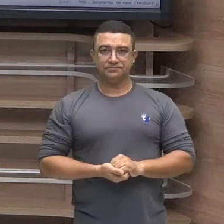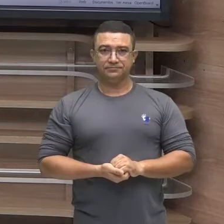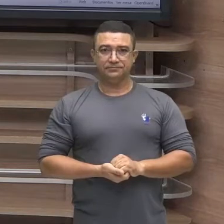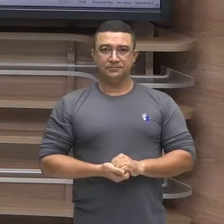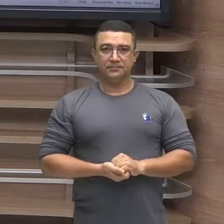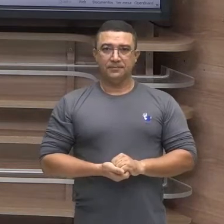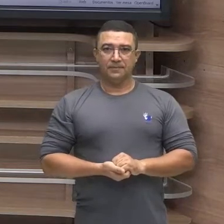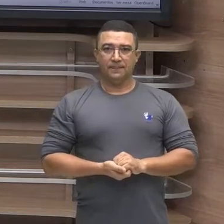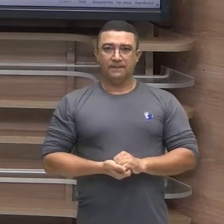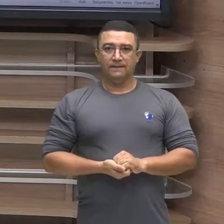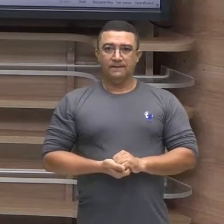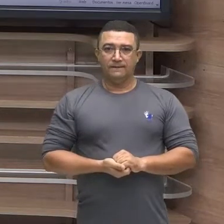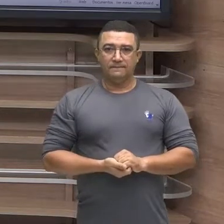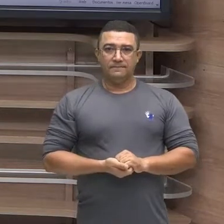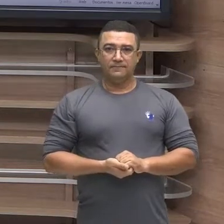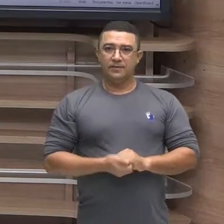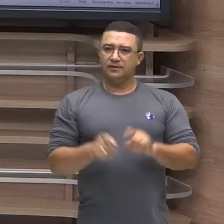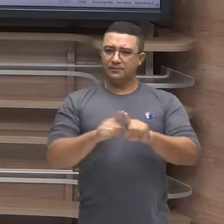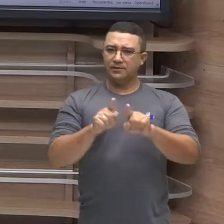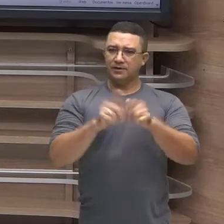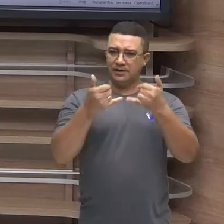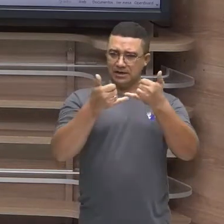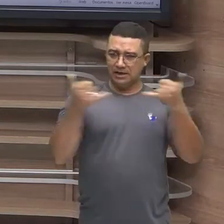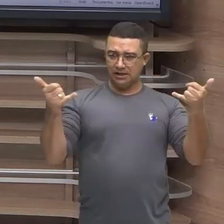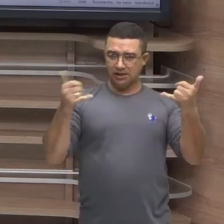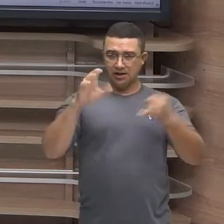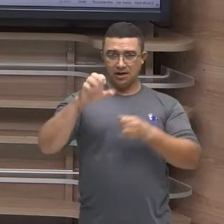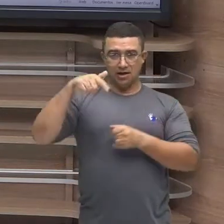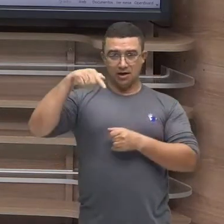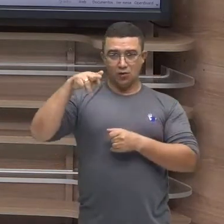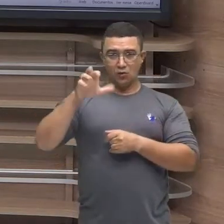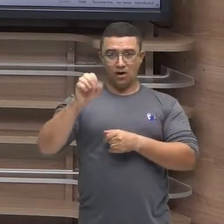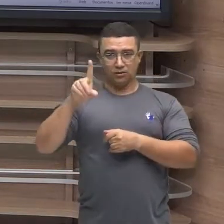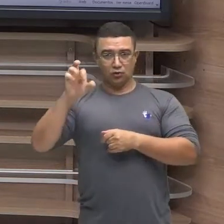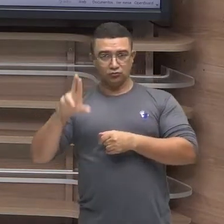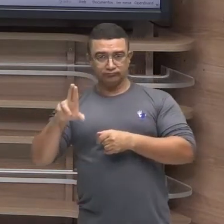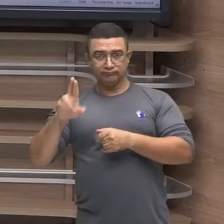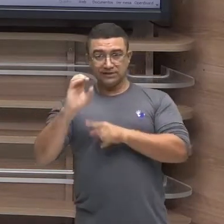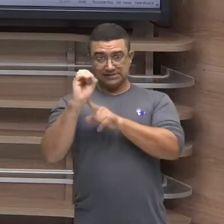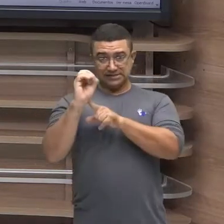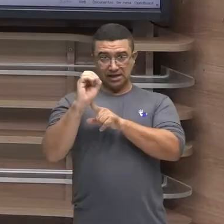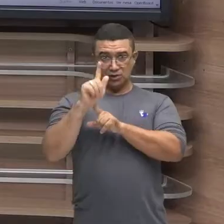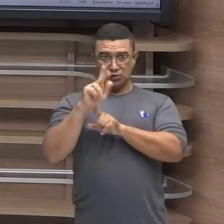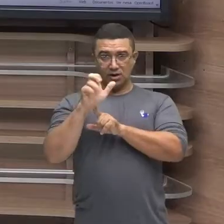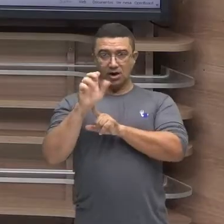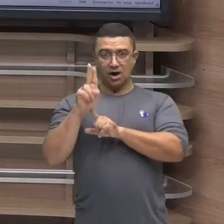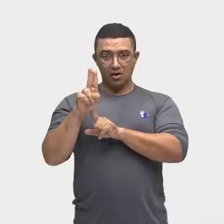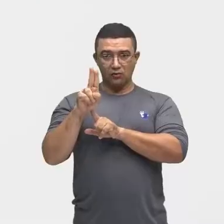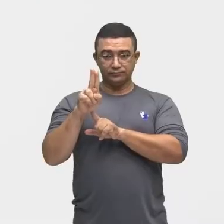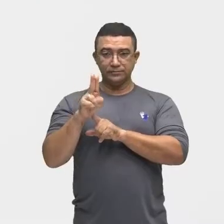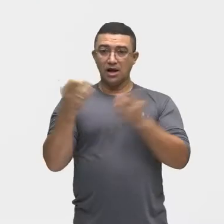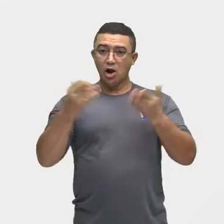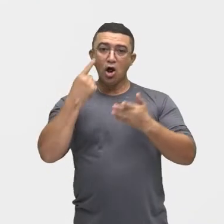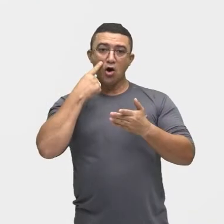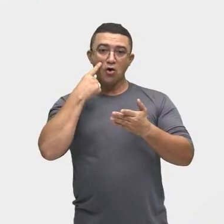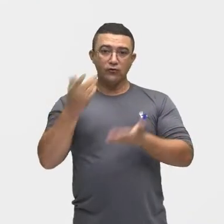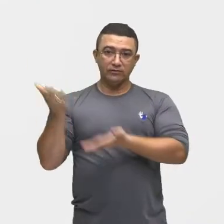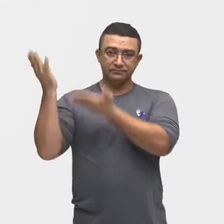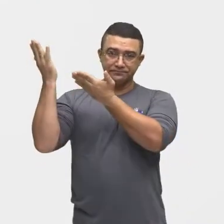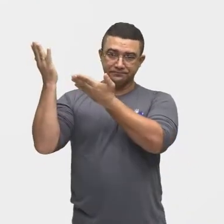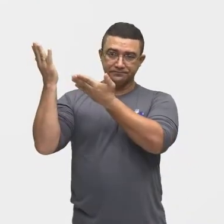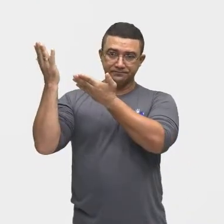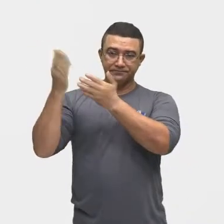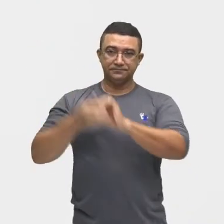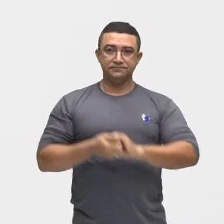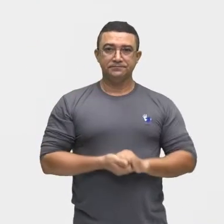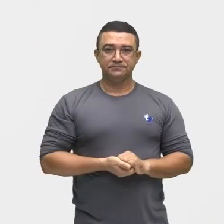Equador, que vai estar aí a 0 grau, que a gente vai ver mais à frente. Aí vamos agora para os meridianos. Então, a gente não pode